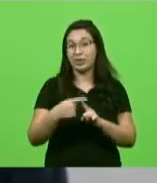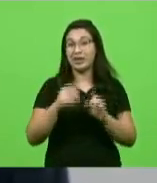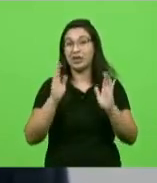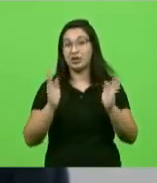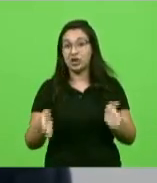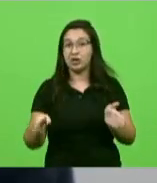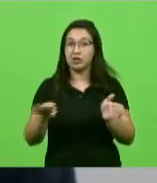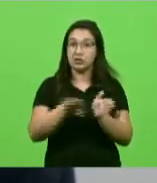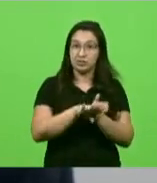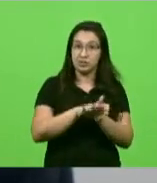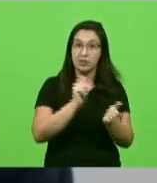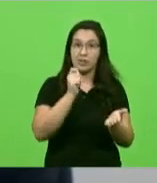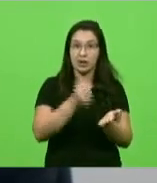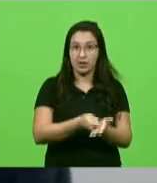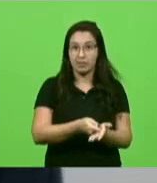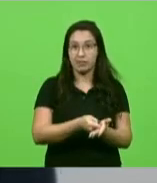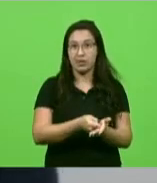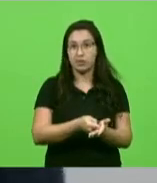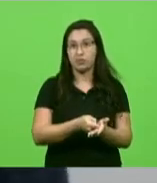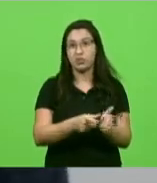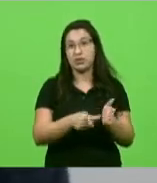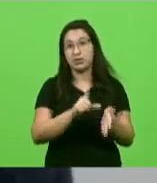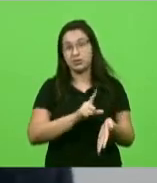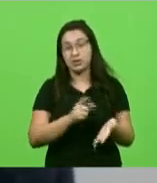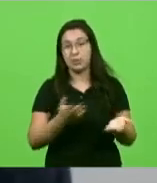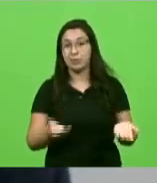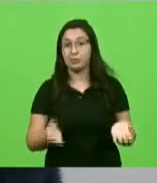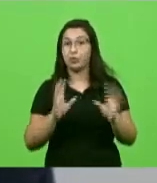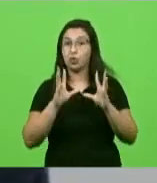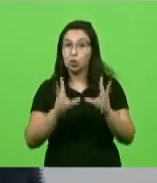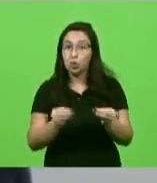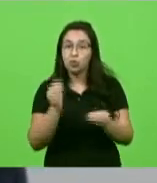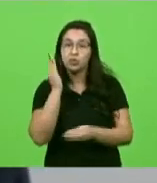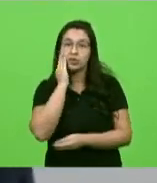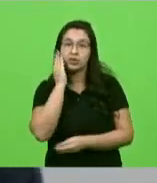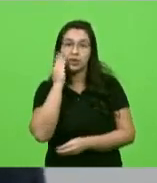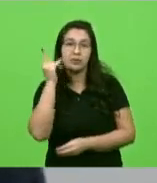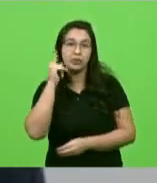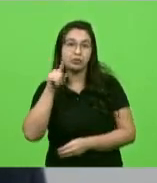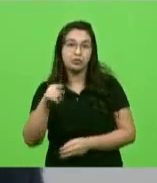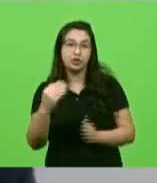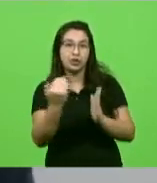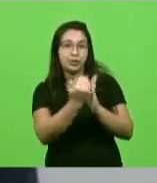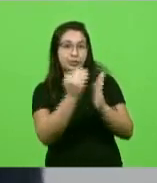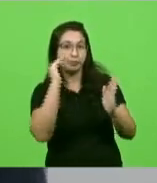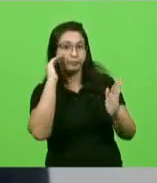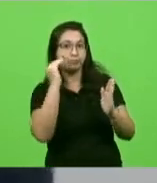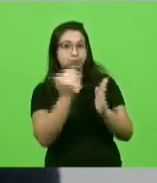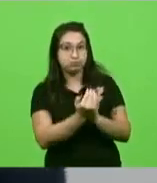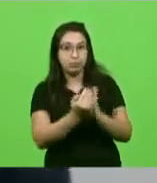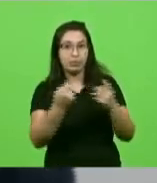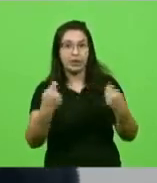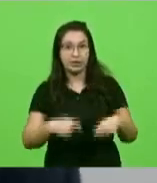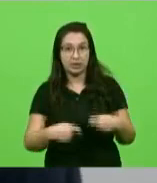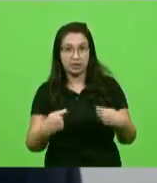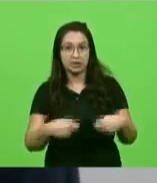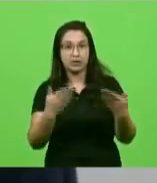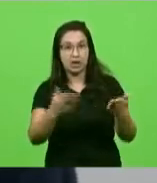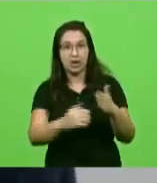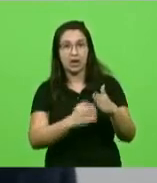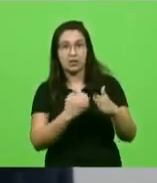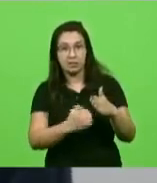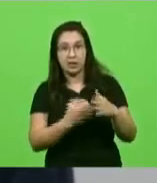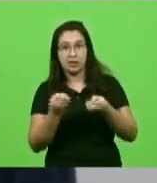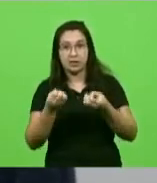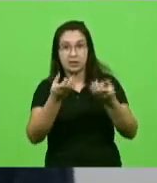com o curial pagamento à empresa Veiga Med. E todos estavam cientes da data do cumprimento da obrigação por parte da empresa.